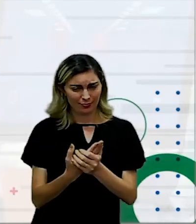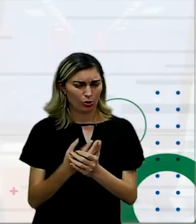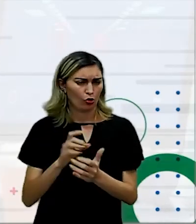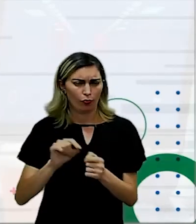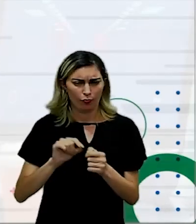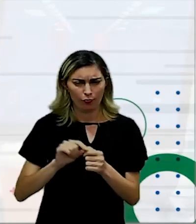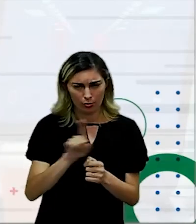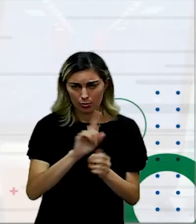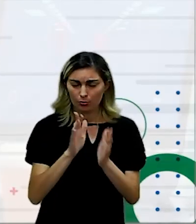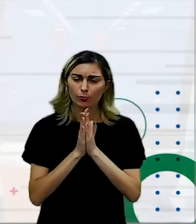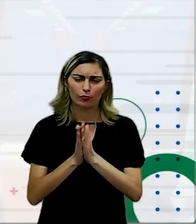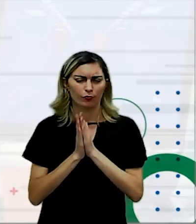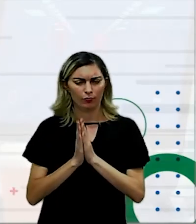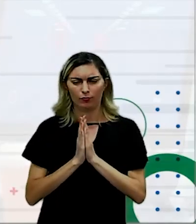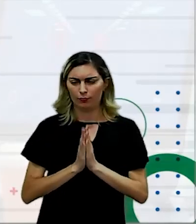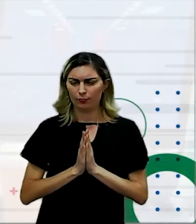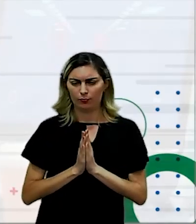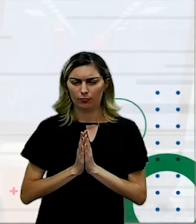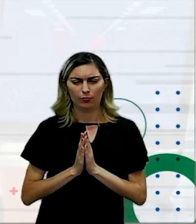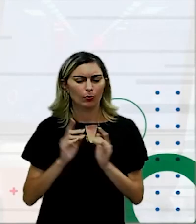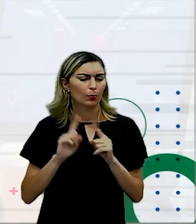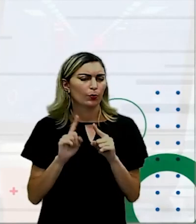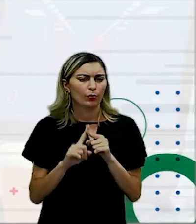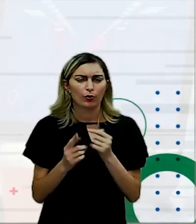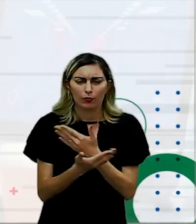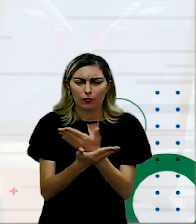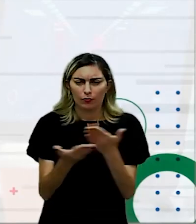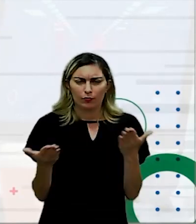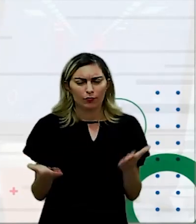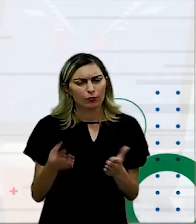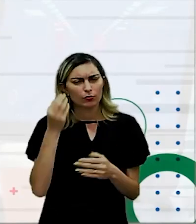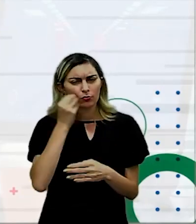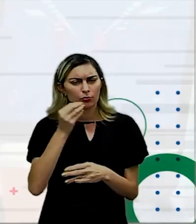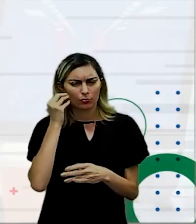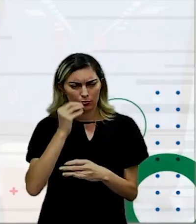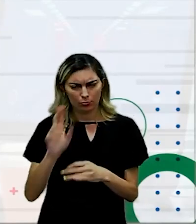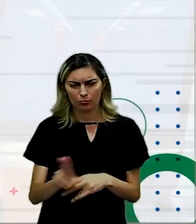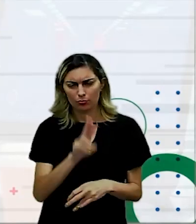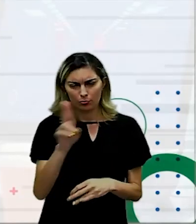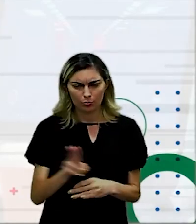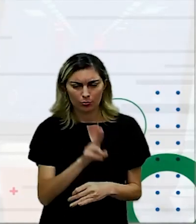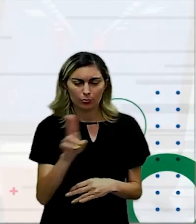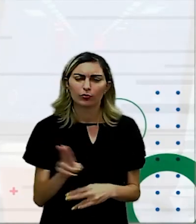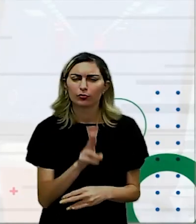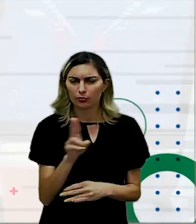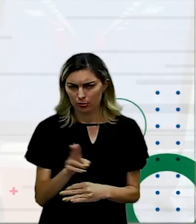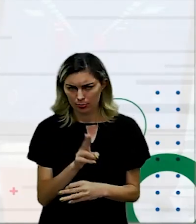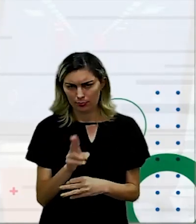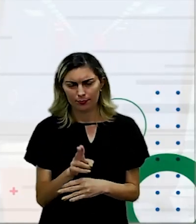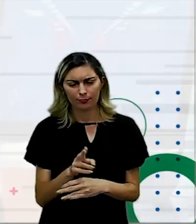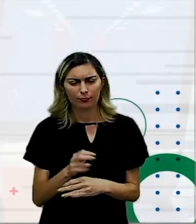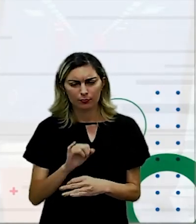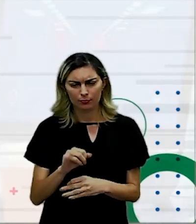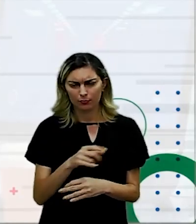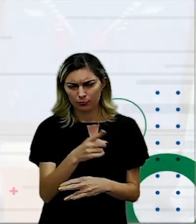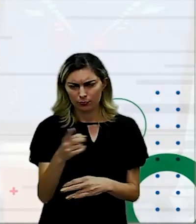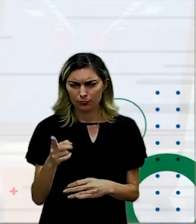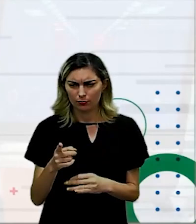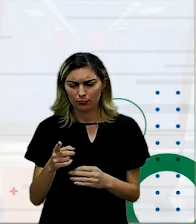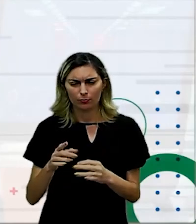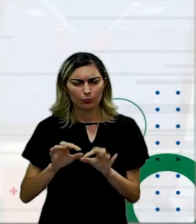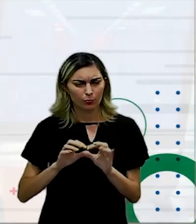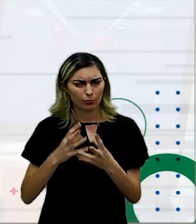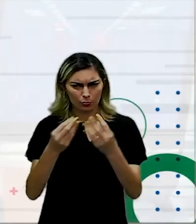por favor. Porque quando você vai rodar o teste com o seu usuário, quando ele for usar, se a sua interface estiver